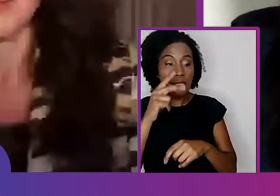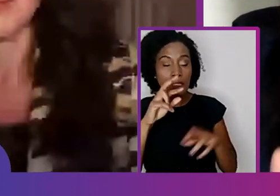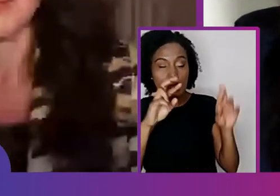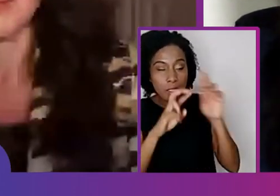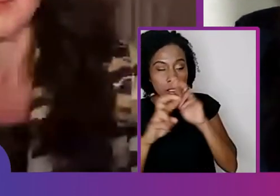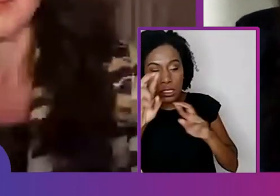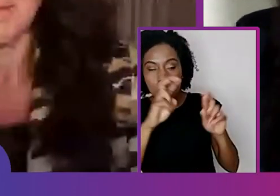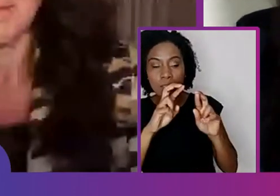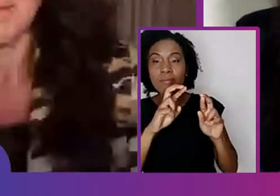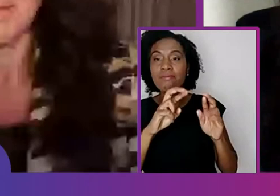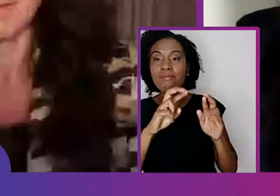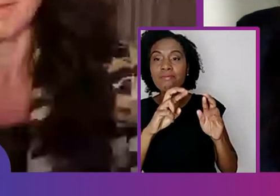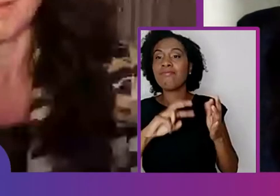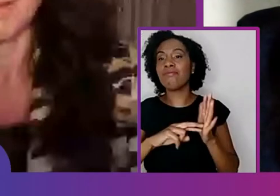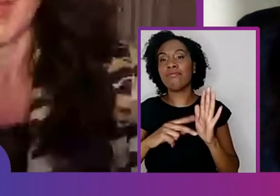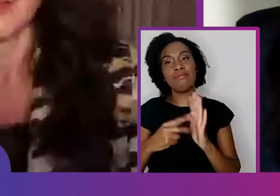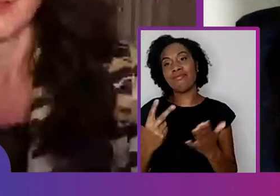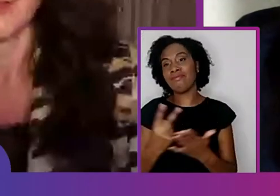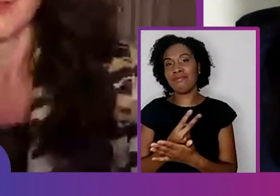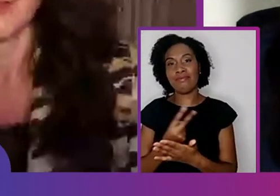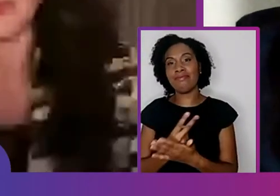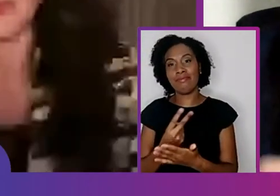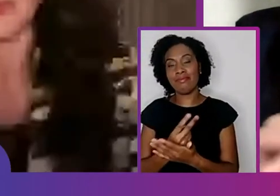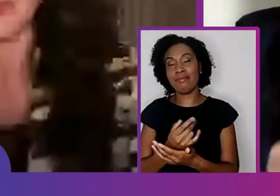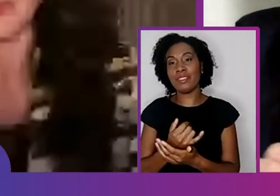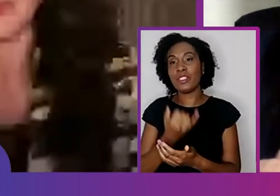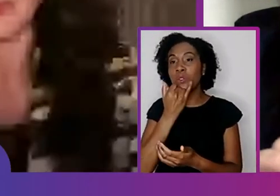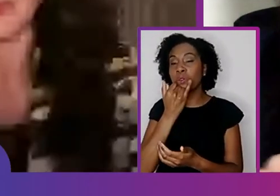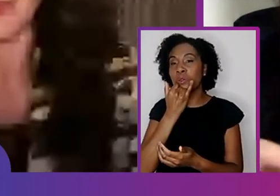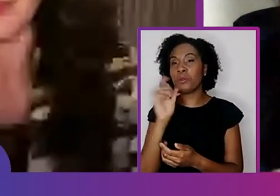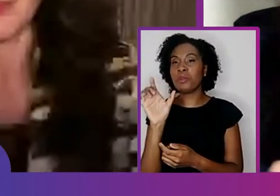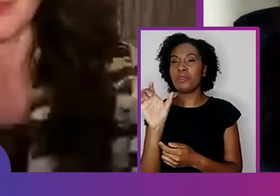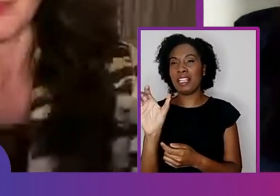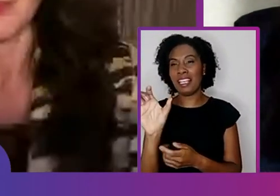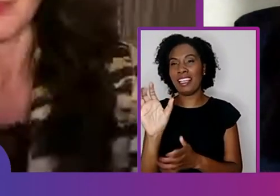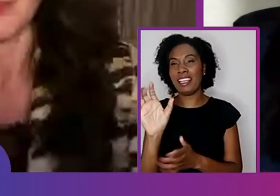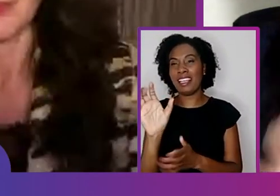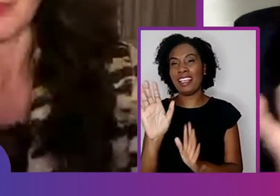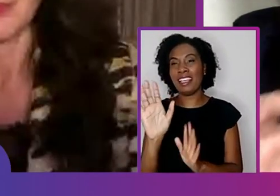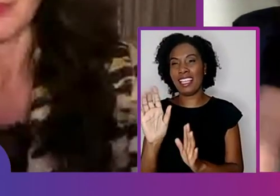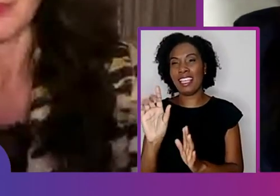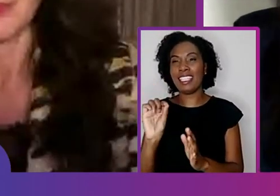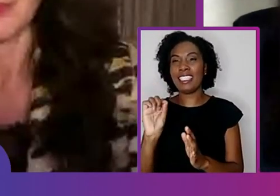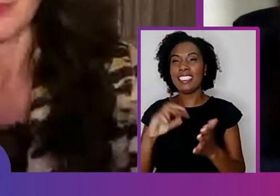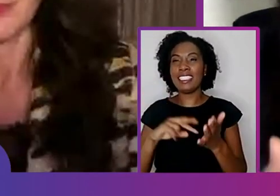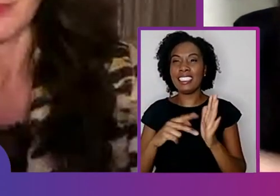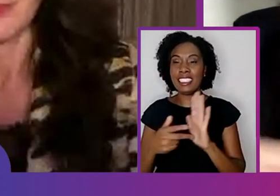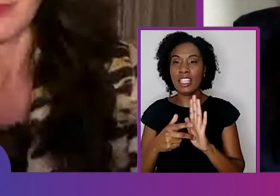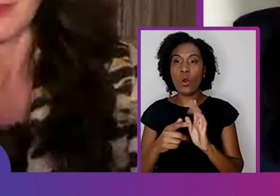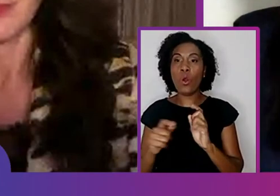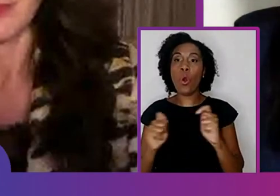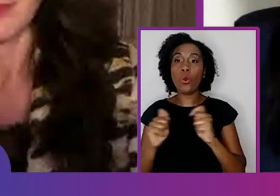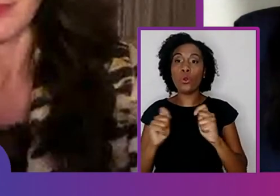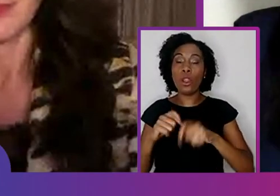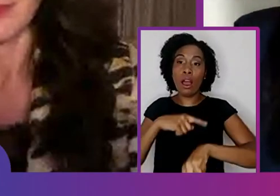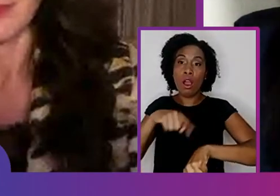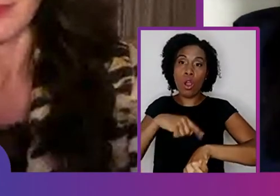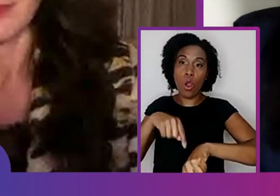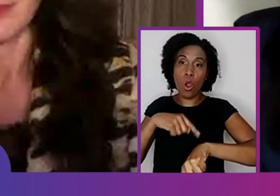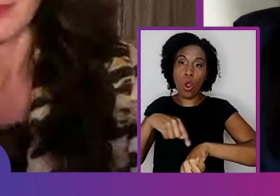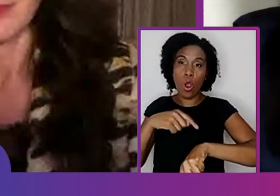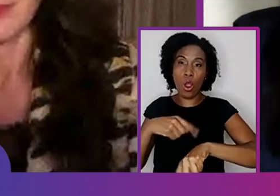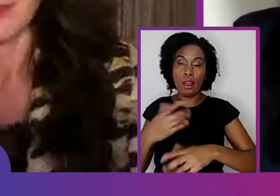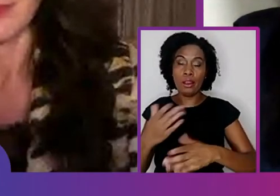chamou isso, vocês desculpem o termo, mas eu achei muito engraçado, que é o gestor controlar as horas bunda, né? A hora que a pessoa